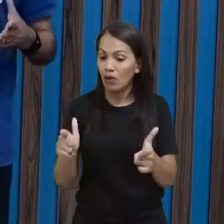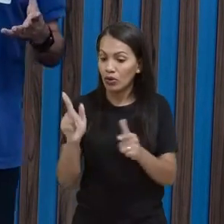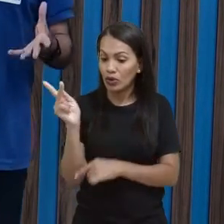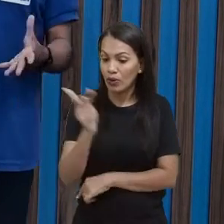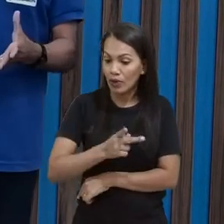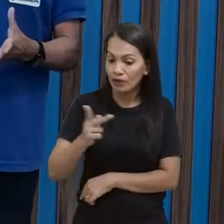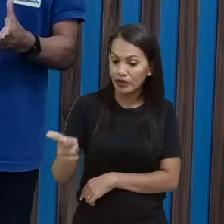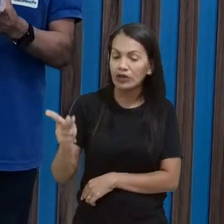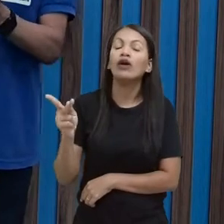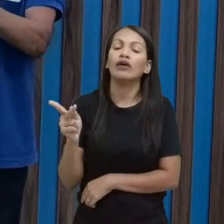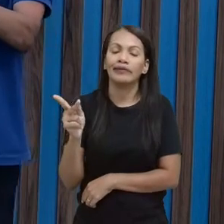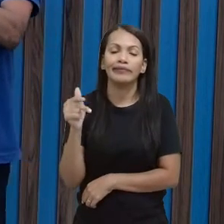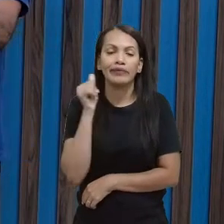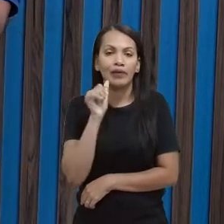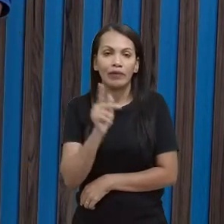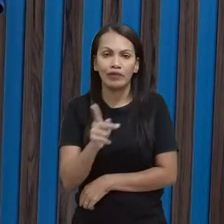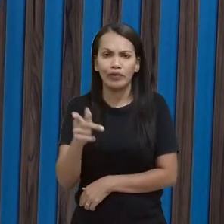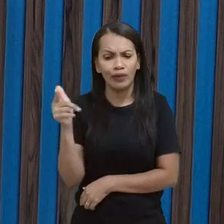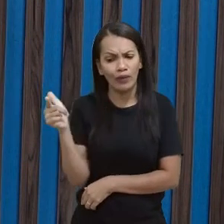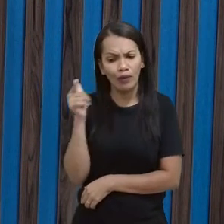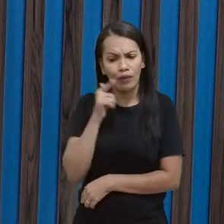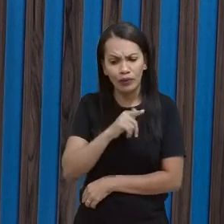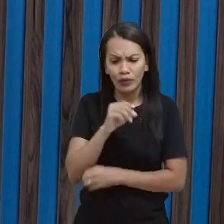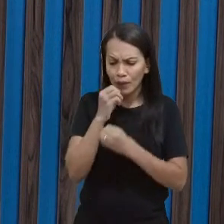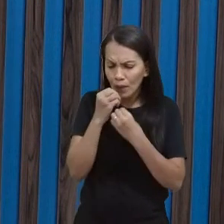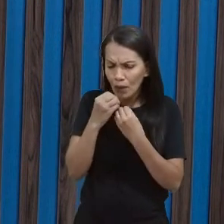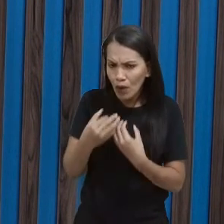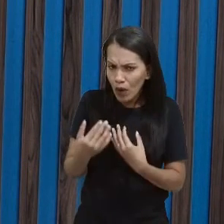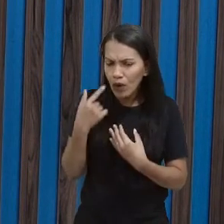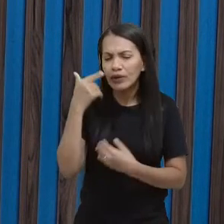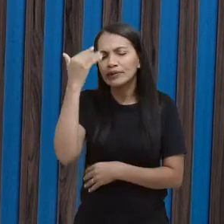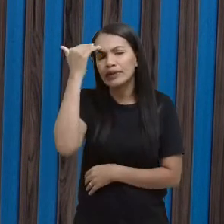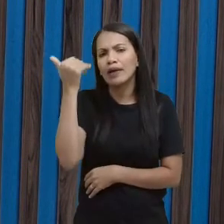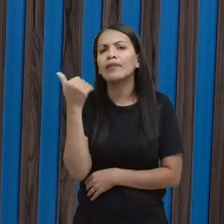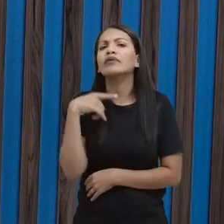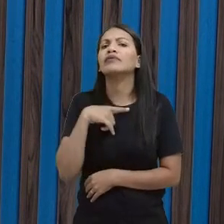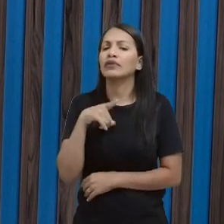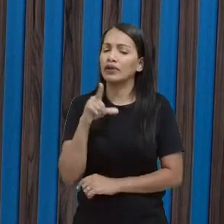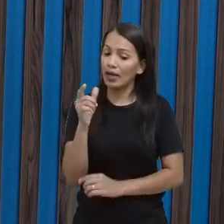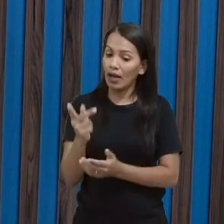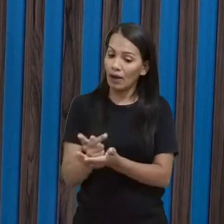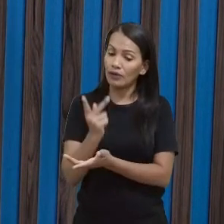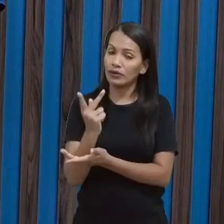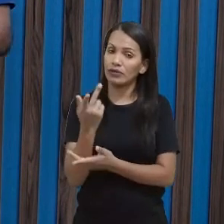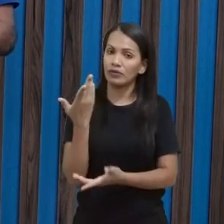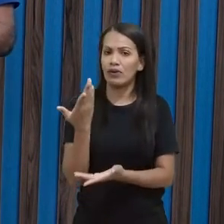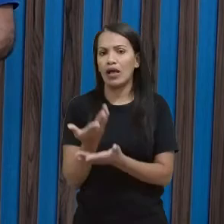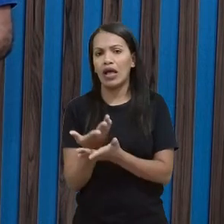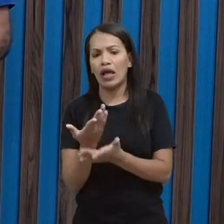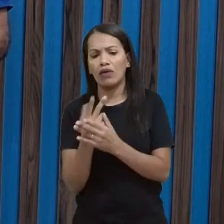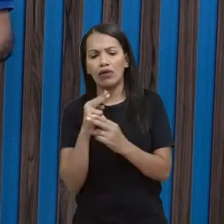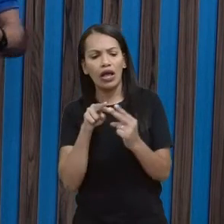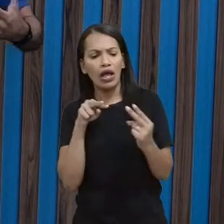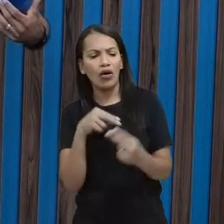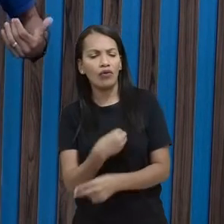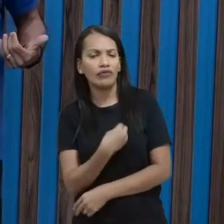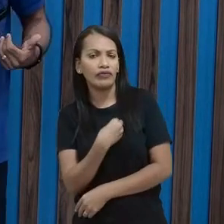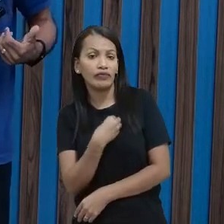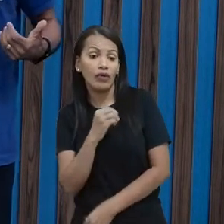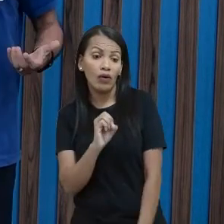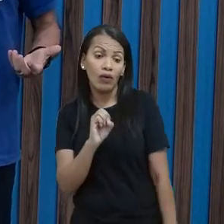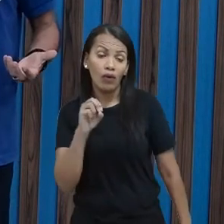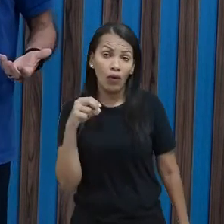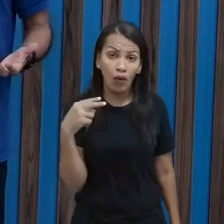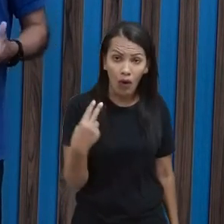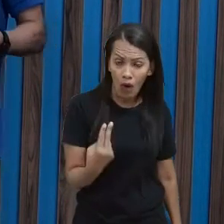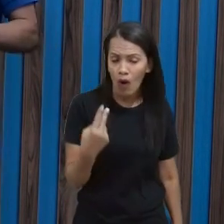ou professora, você consegue numa boa aí saber que está acontecendo essa aula. Seja lá ao vivo ou seja lá